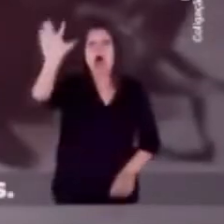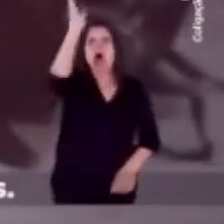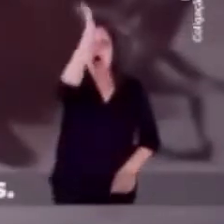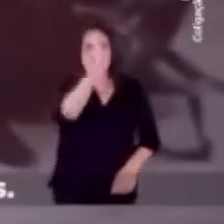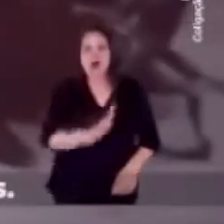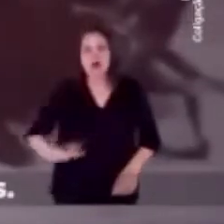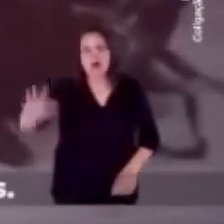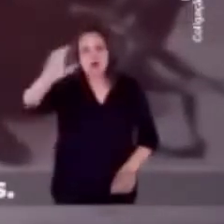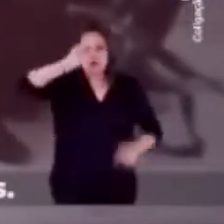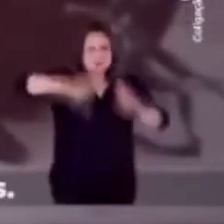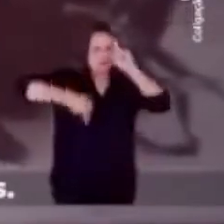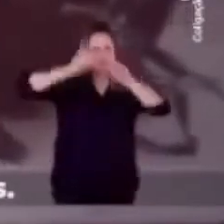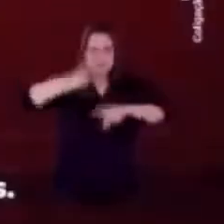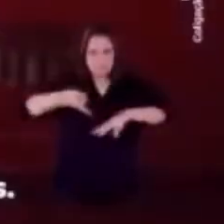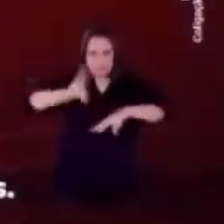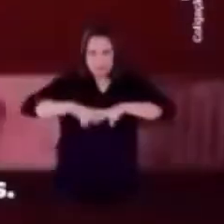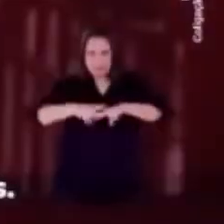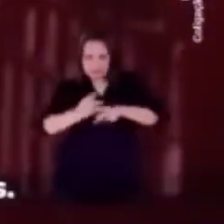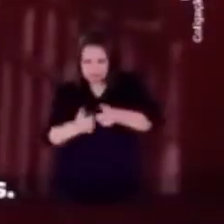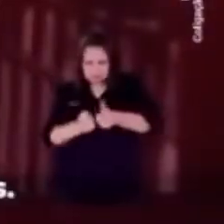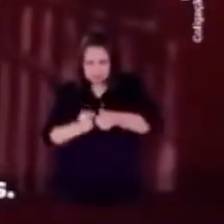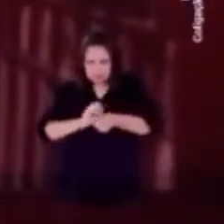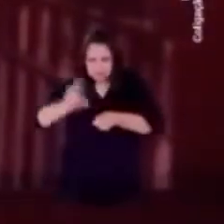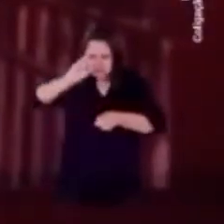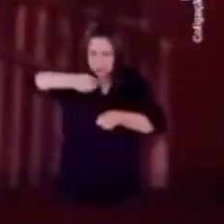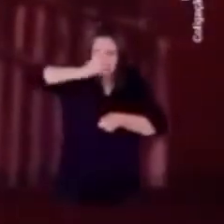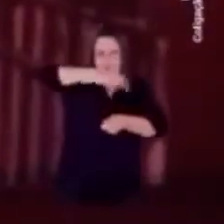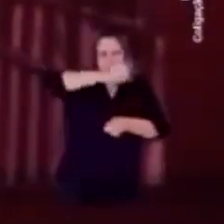nacional, comandando o crime de dentro dos presídios.